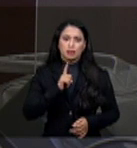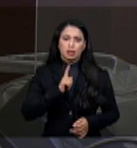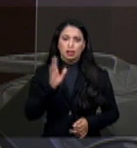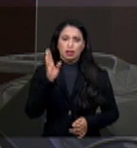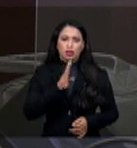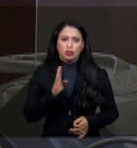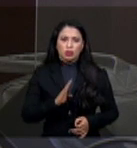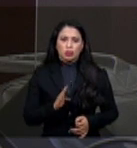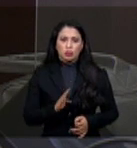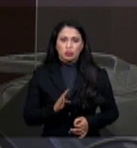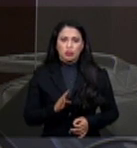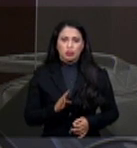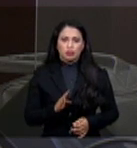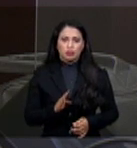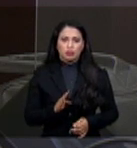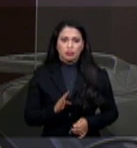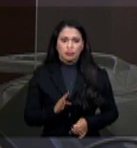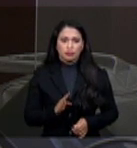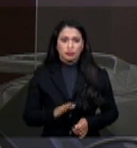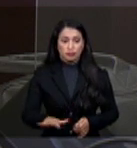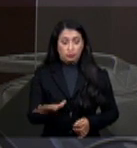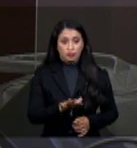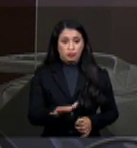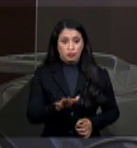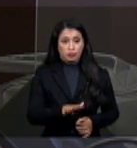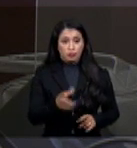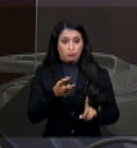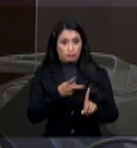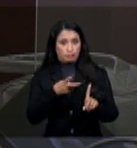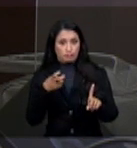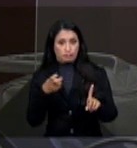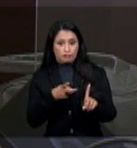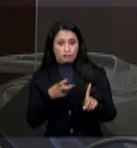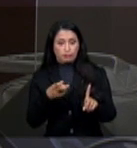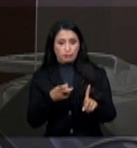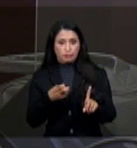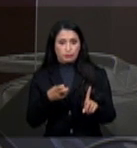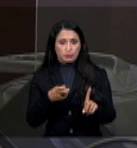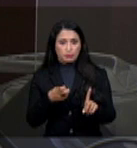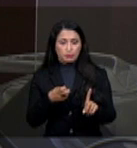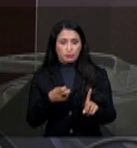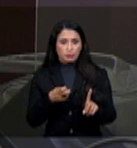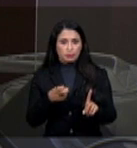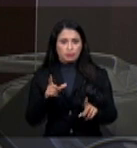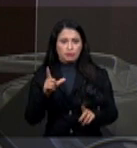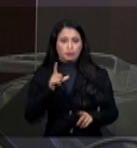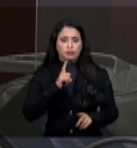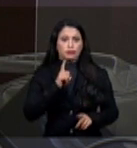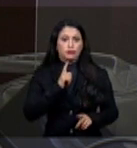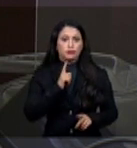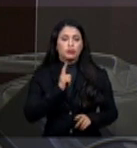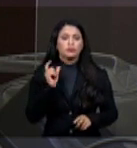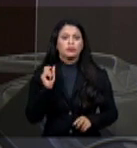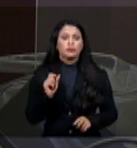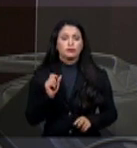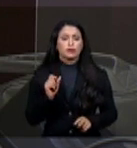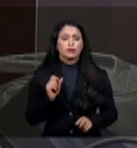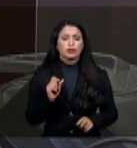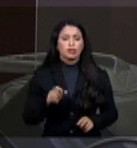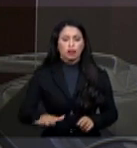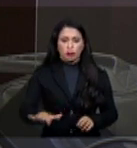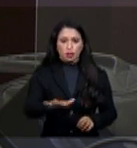Brasil preservadas são áreas indígenas, né? E onde tem ocupação indígena, onde os territórios